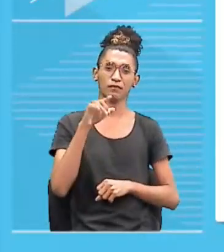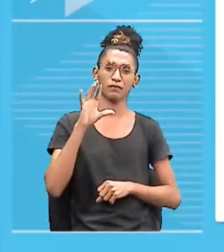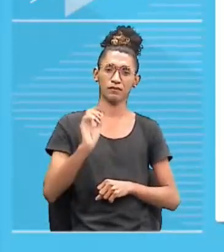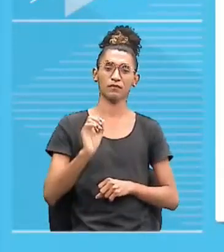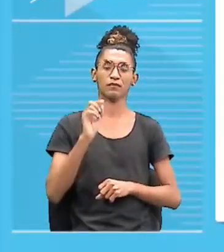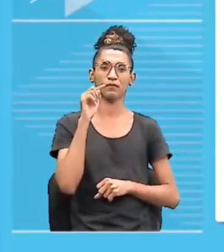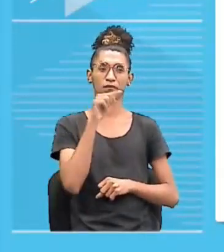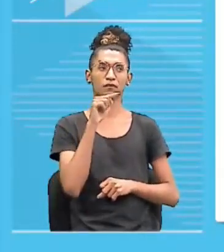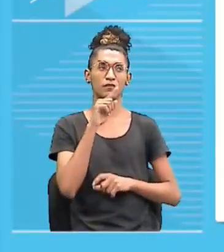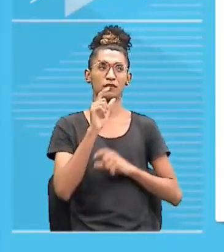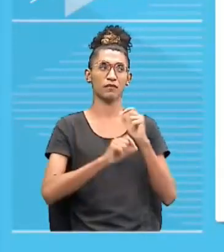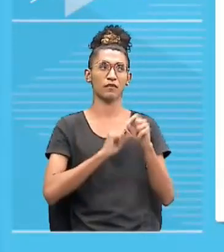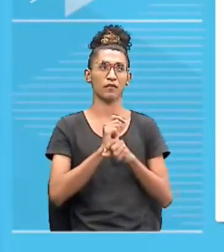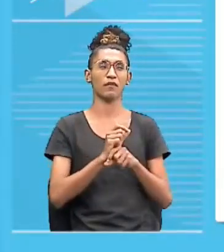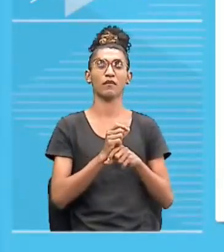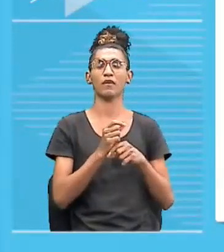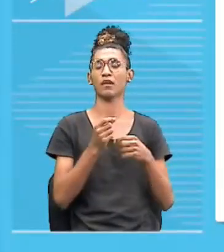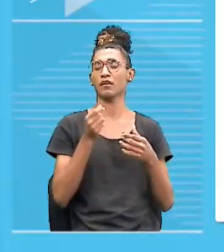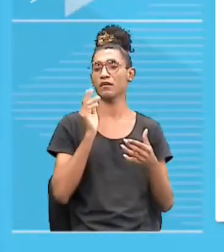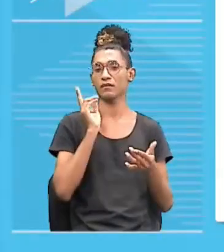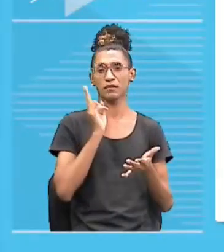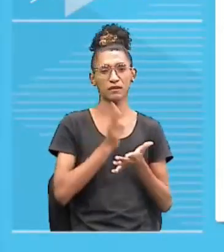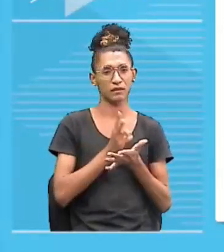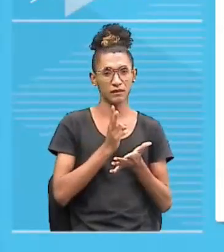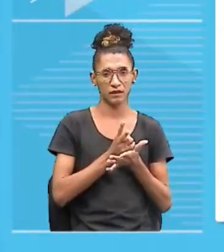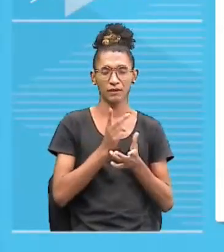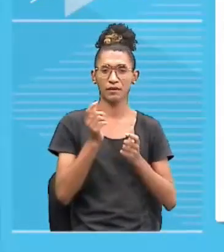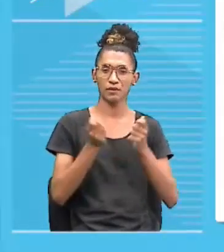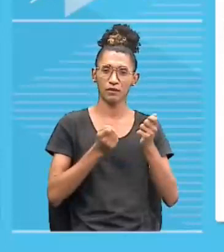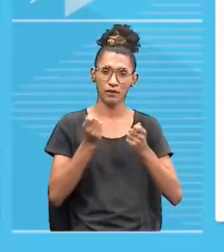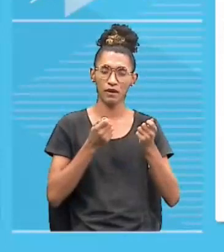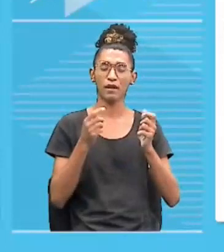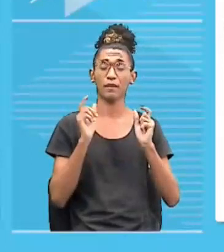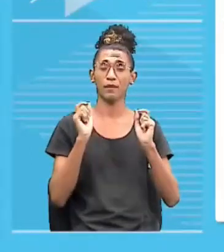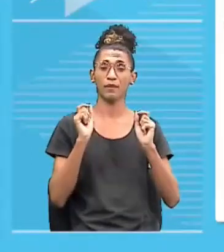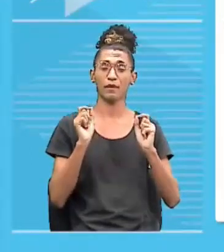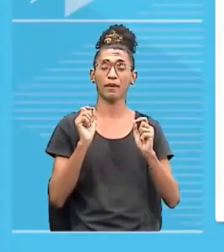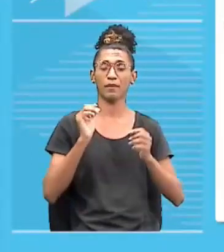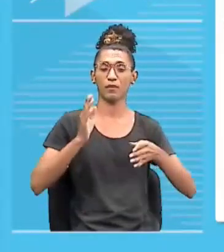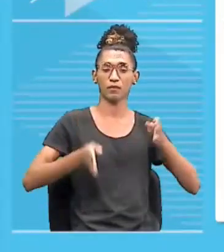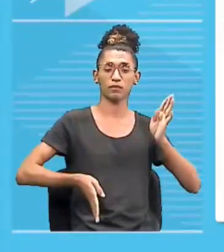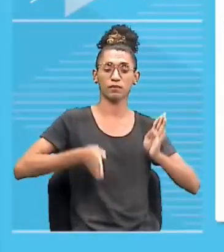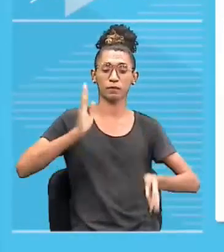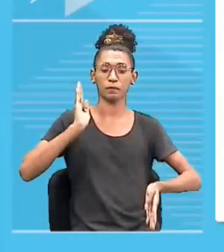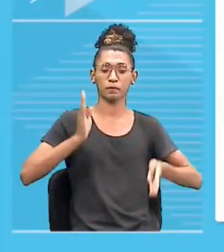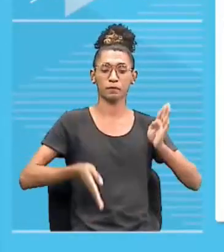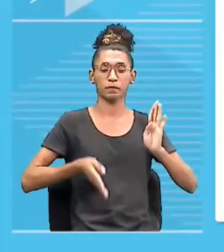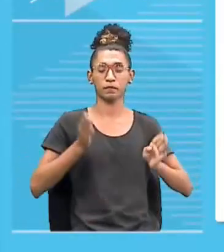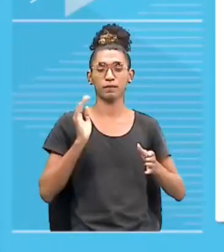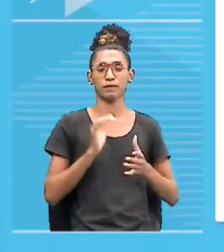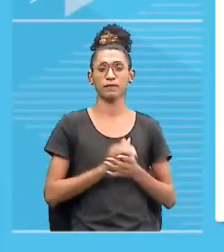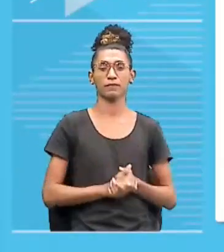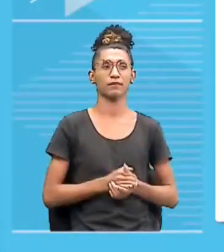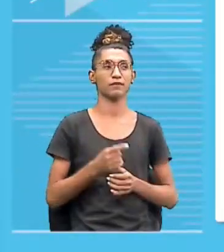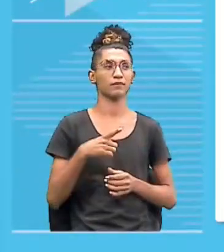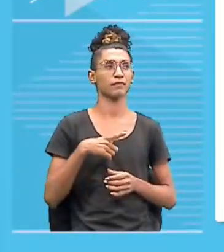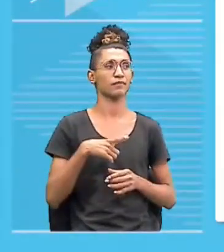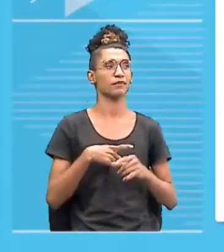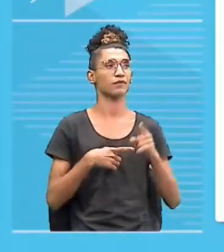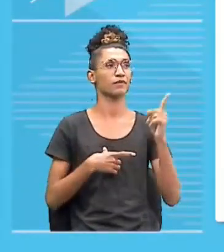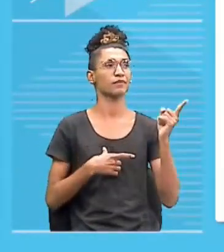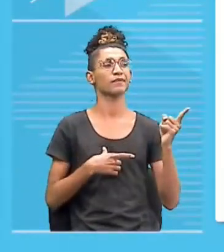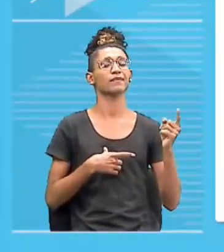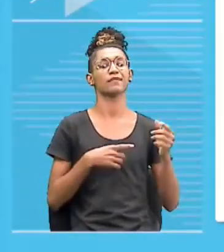será cada vez mais automatizada e controlada por robôs. Máquinas dotadas de